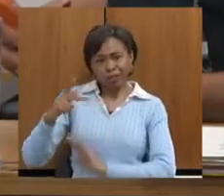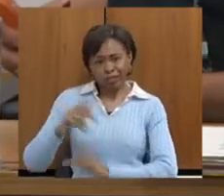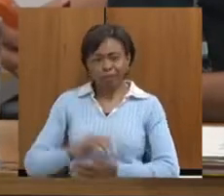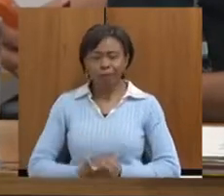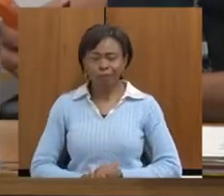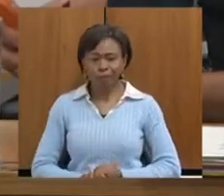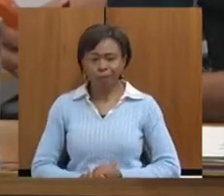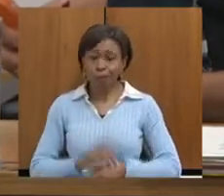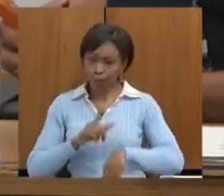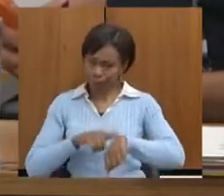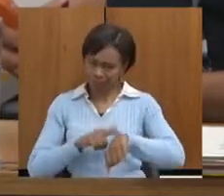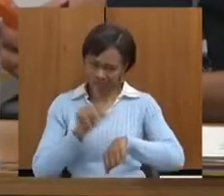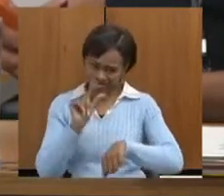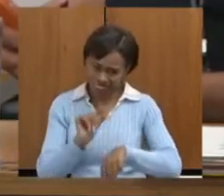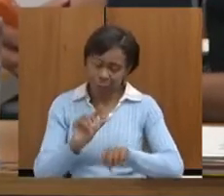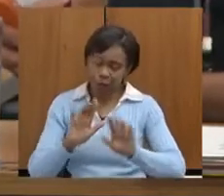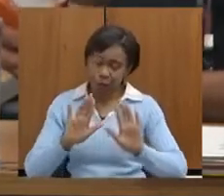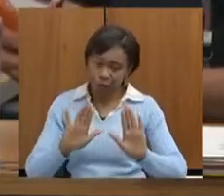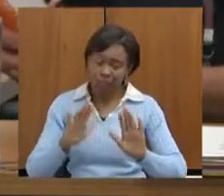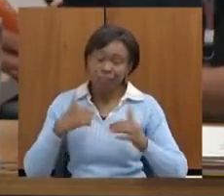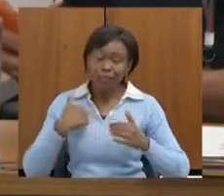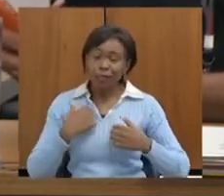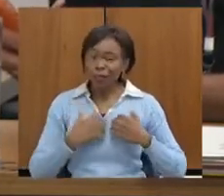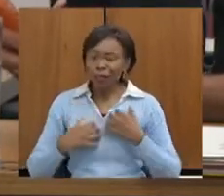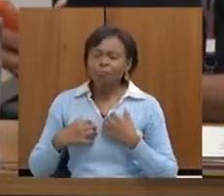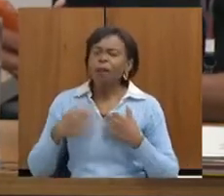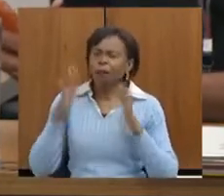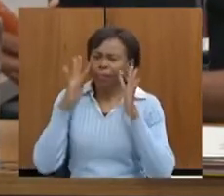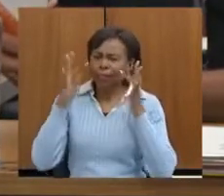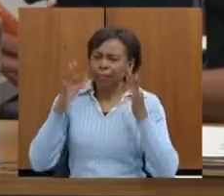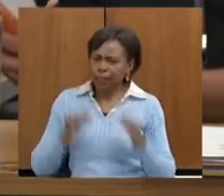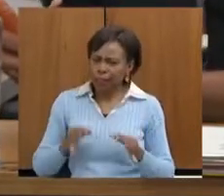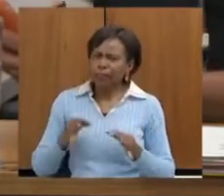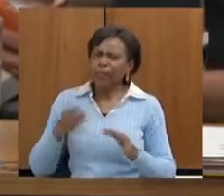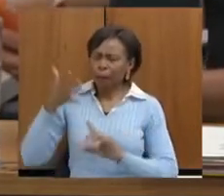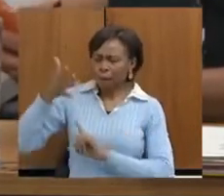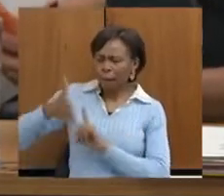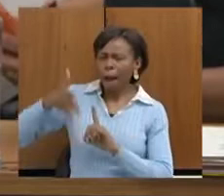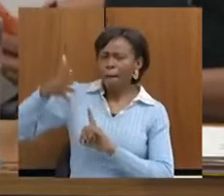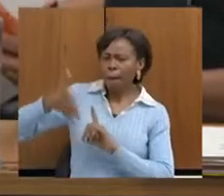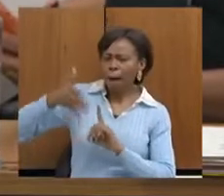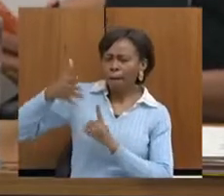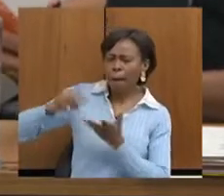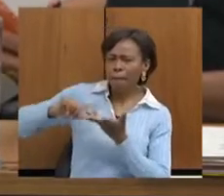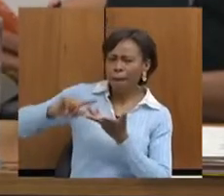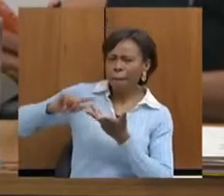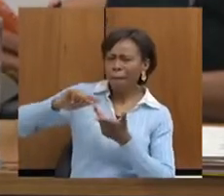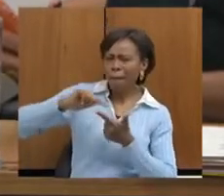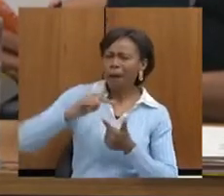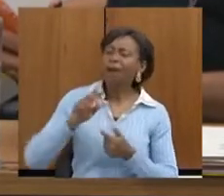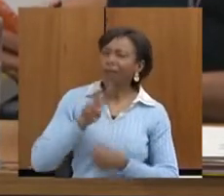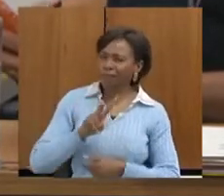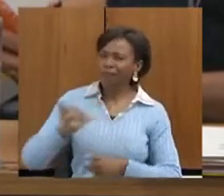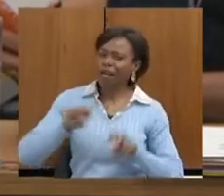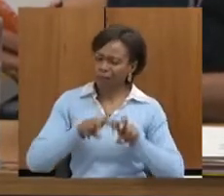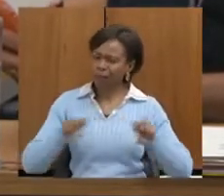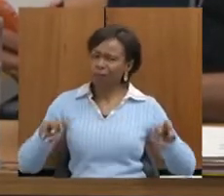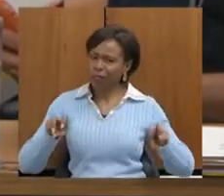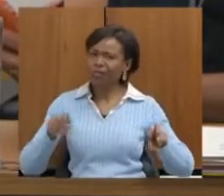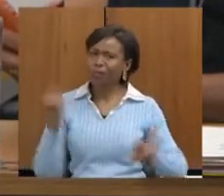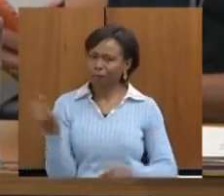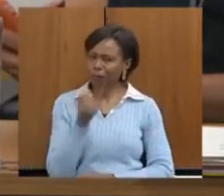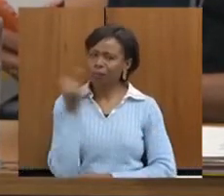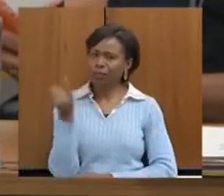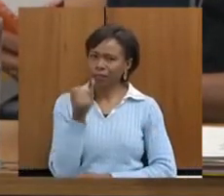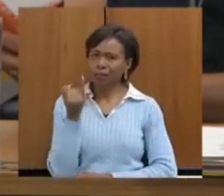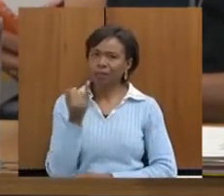tempo está se encerrando eu tô muito ansiosa eu tenho certeza que teremos fala sem todas essas mesas excepcionais e necessárias para esse